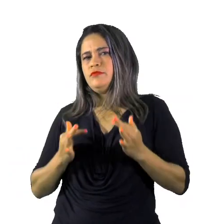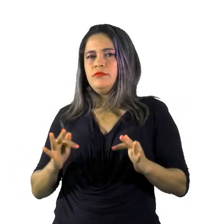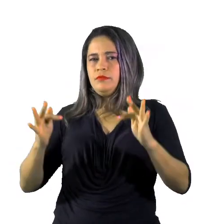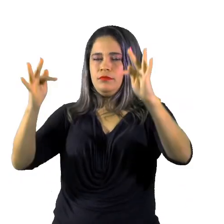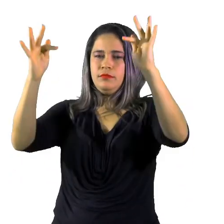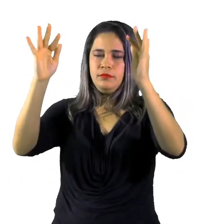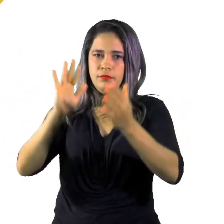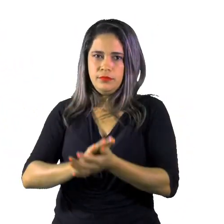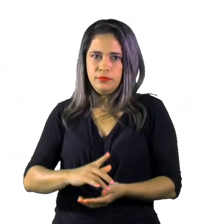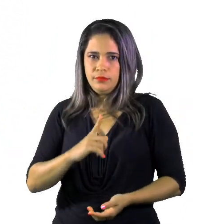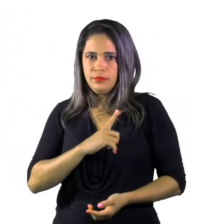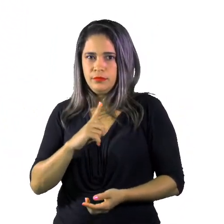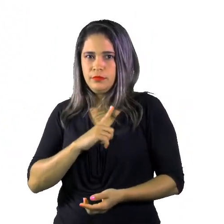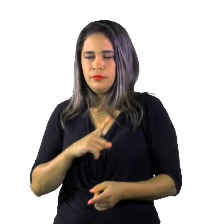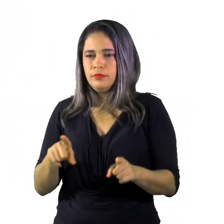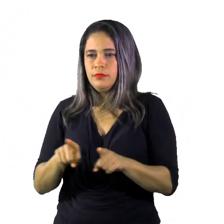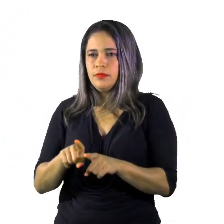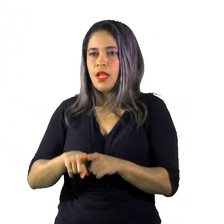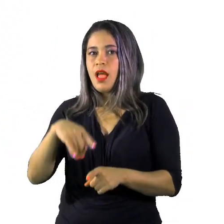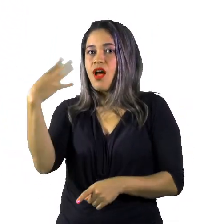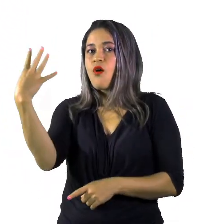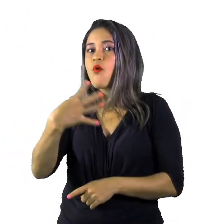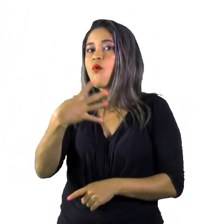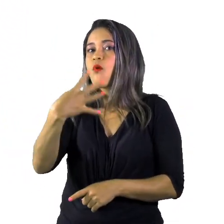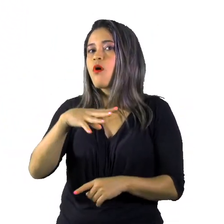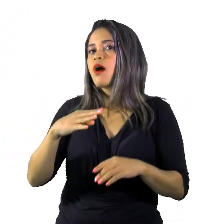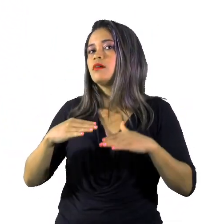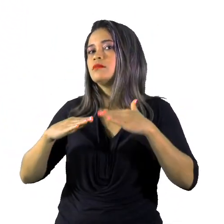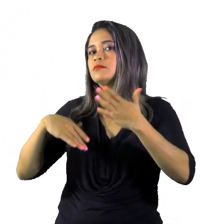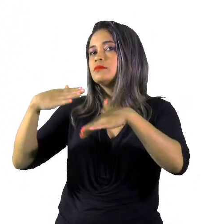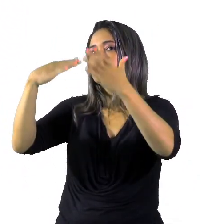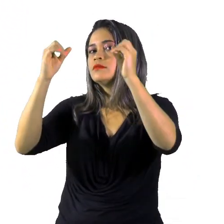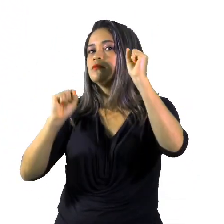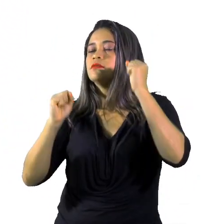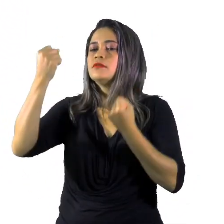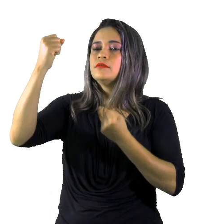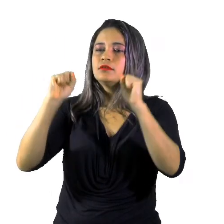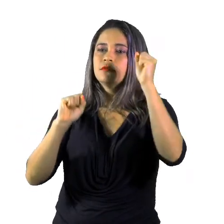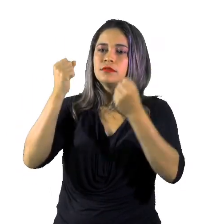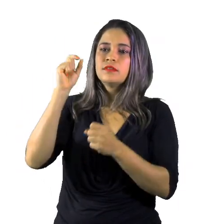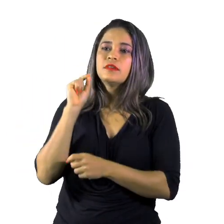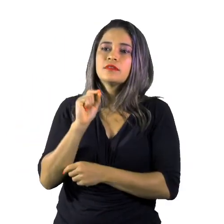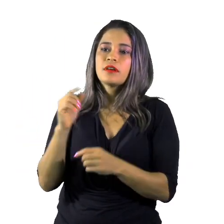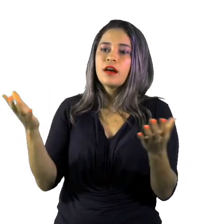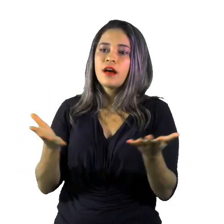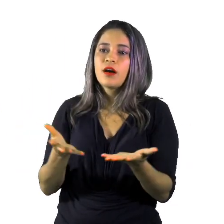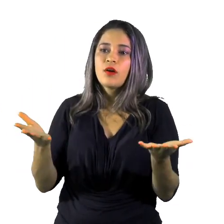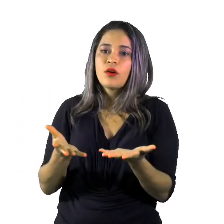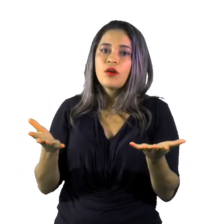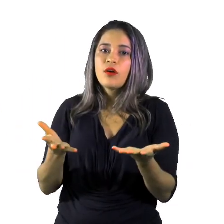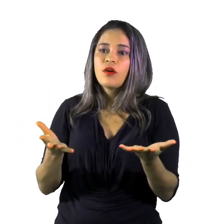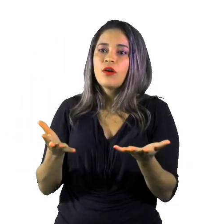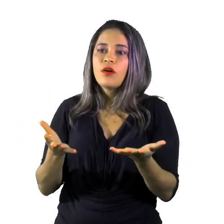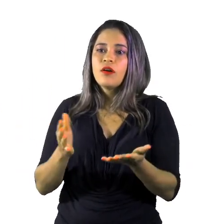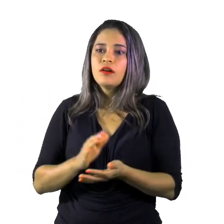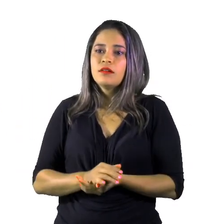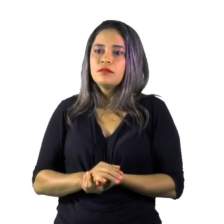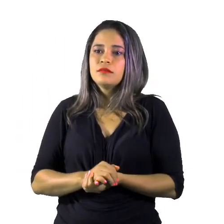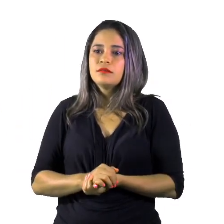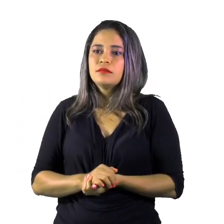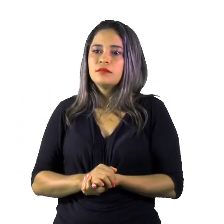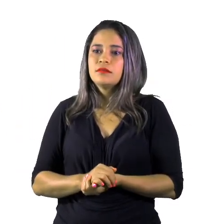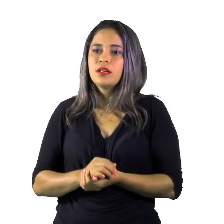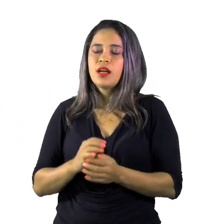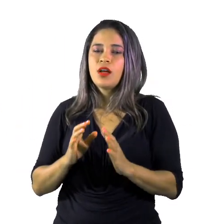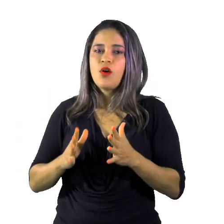E nós temos a quarta Revolução Industrial, que agora é a Revolução High-Tech, onde os